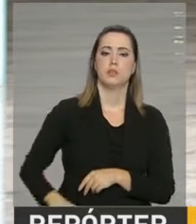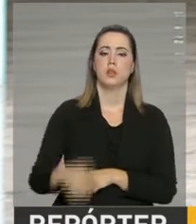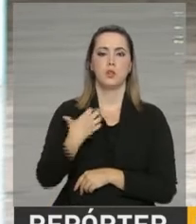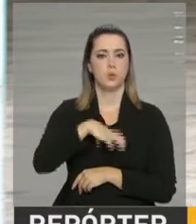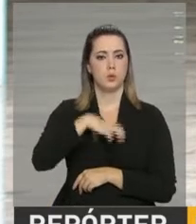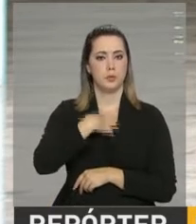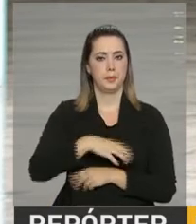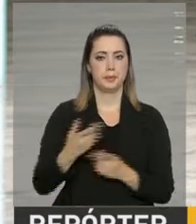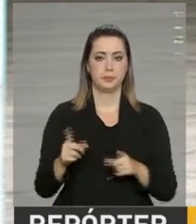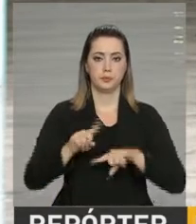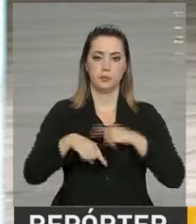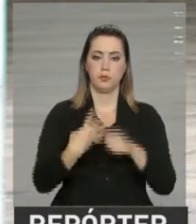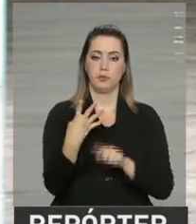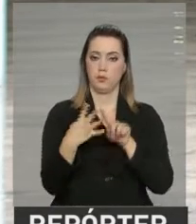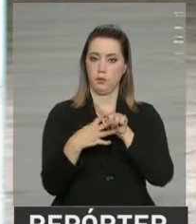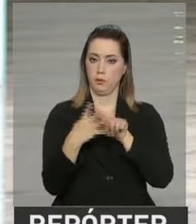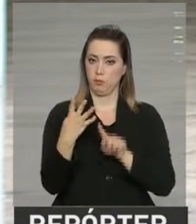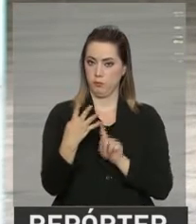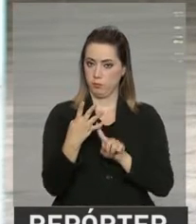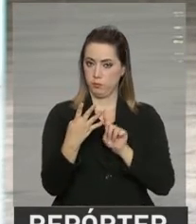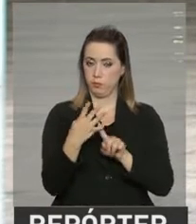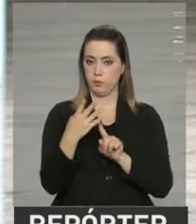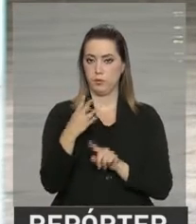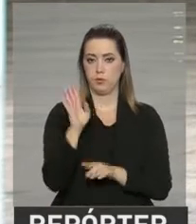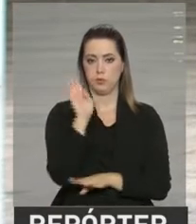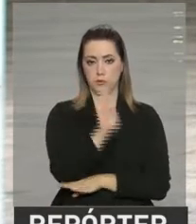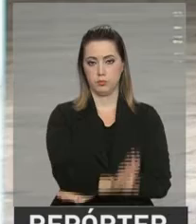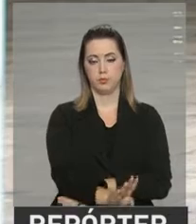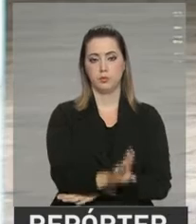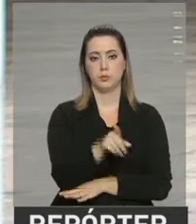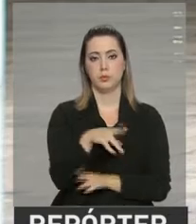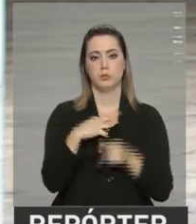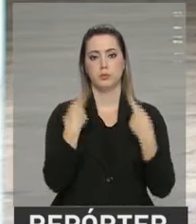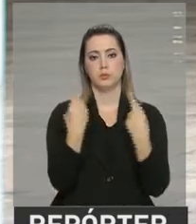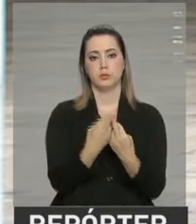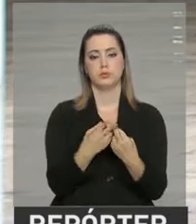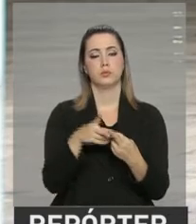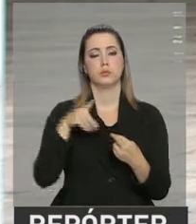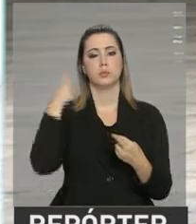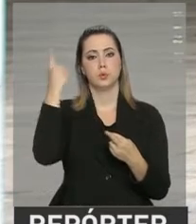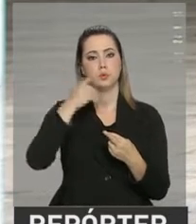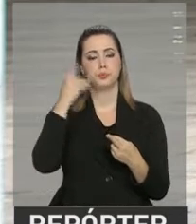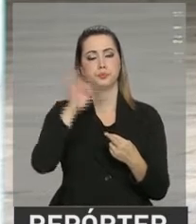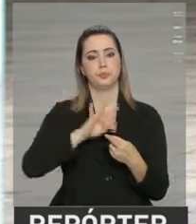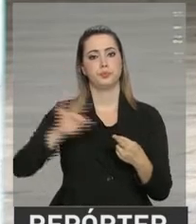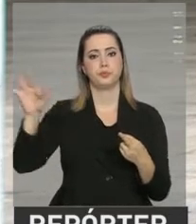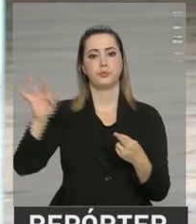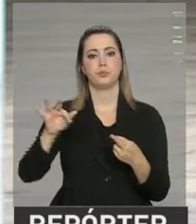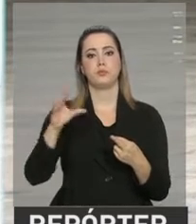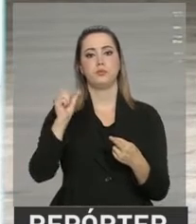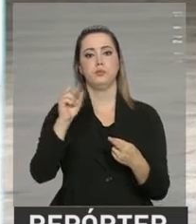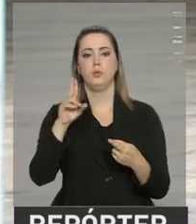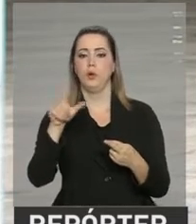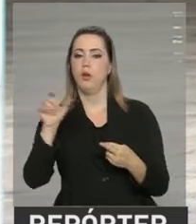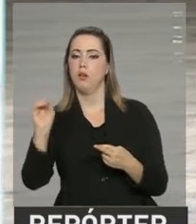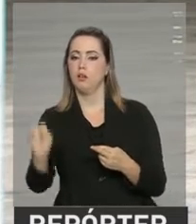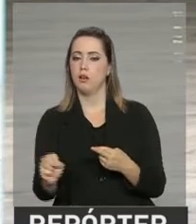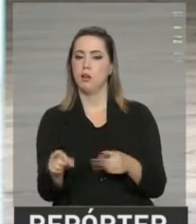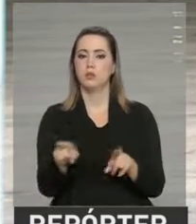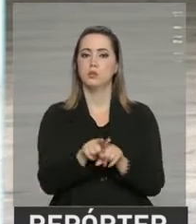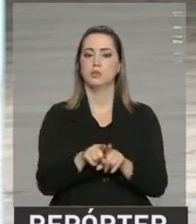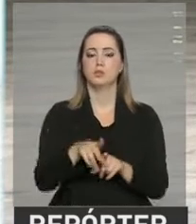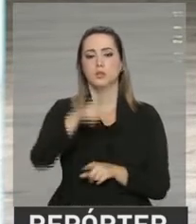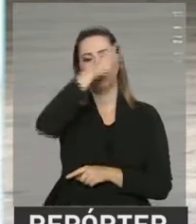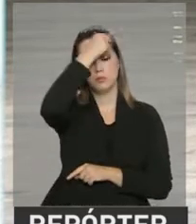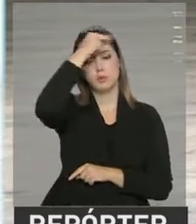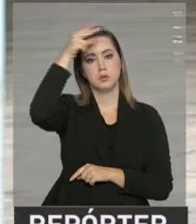Costa. Em seguida, às 16h, Temer se reúne com o deputado federal Carlos Bezerra e o prefeito eleito de Cuiabá, Emanuel